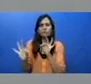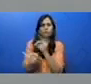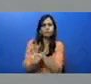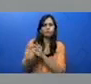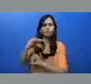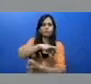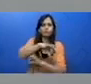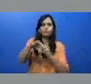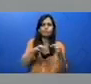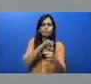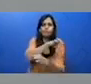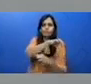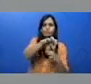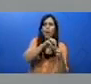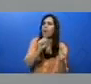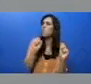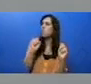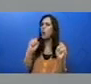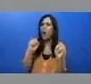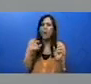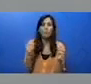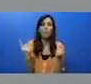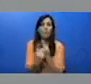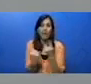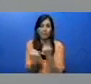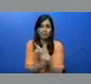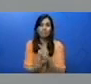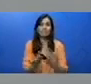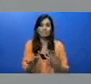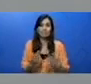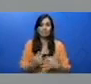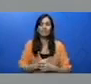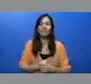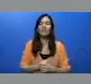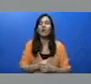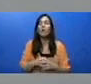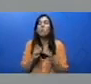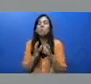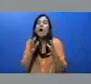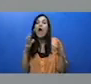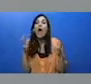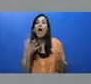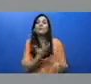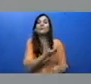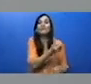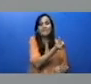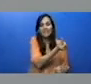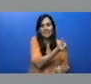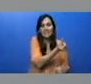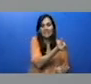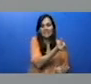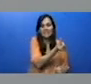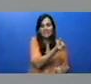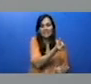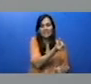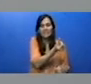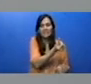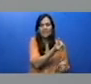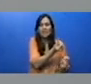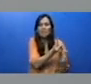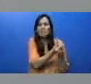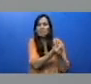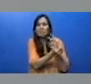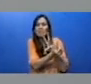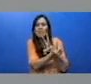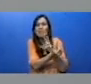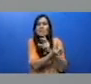o maior número, o maior algarismo que eu tenho aqui, que é o 6. Então, olha, 6. Entre o 3 e o